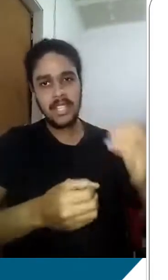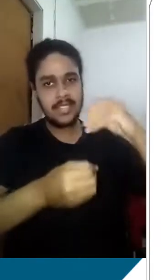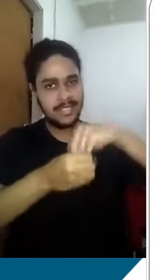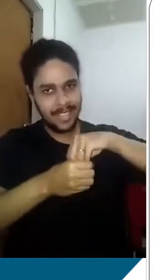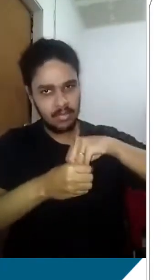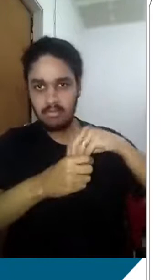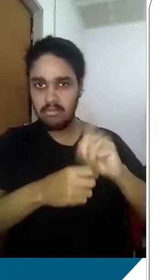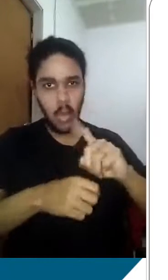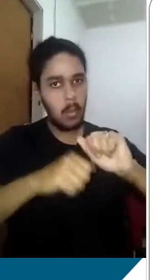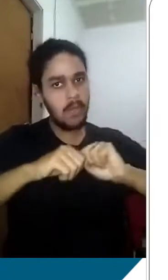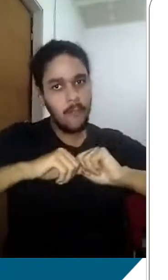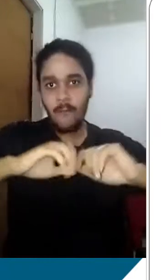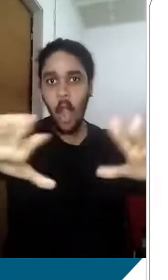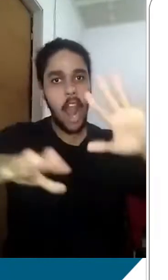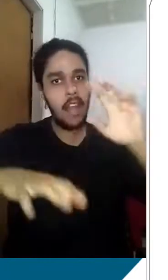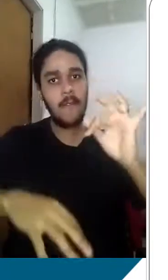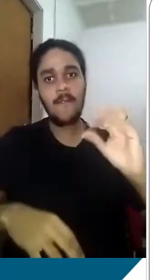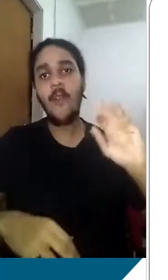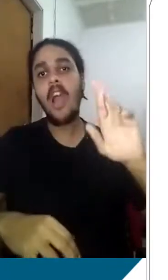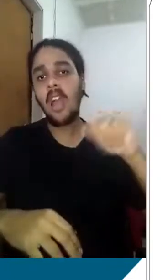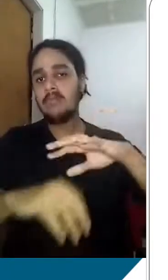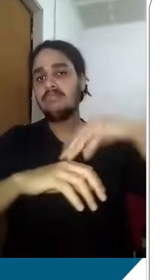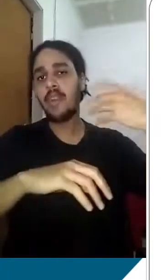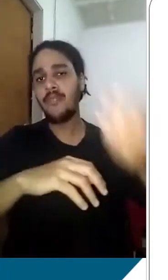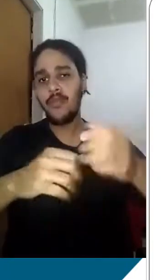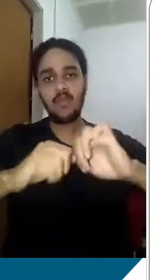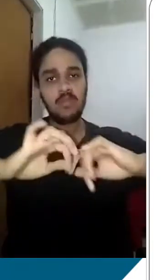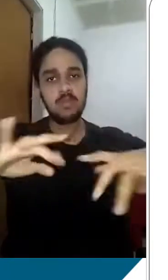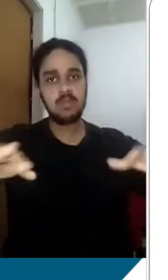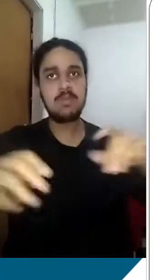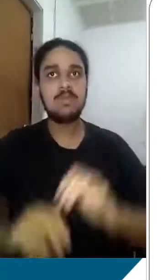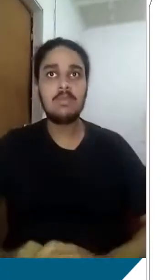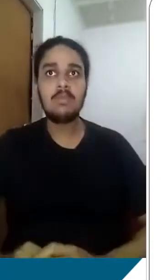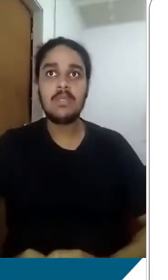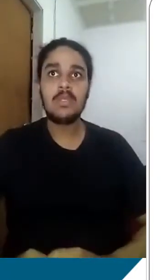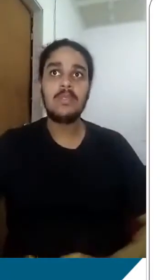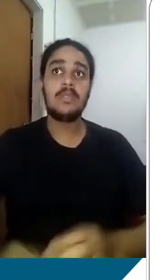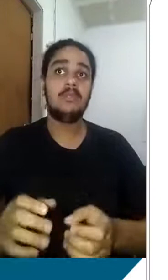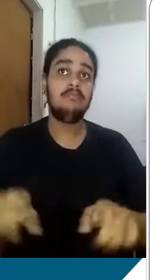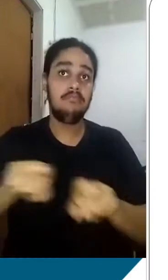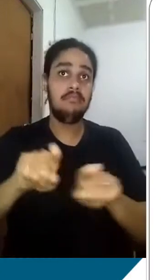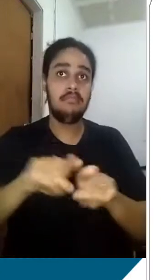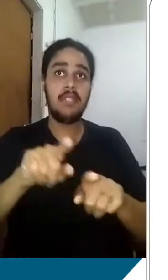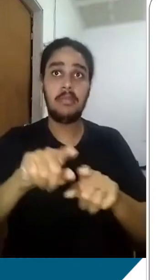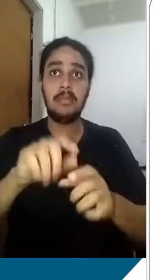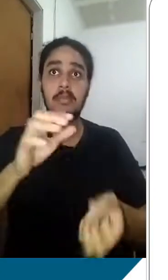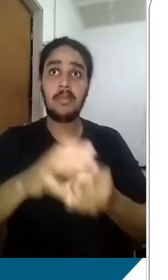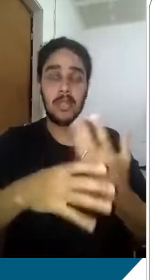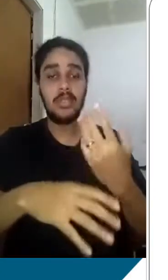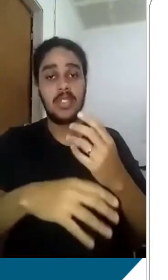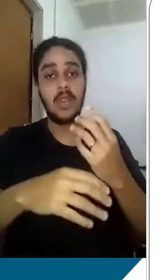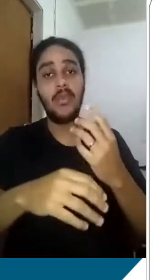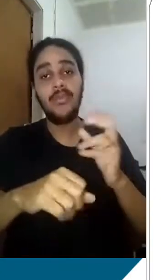A modernização da agricultura, né, aí oriunda já da Revolução Verde, que moderniza, né, as técnicas de produção